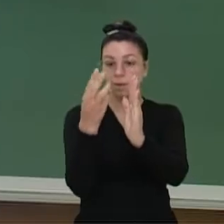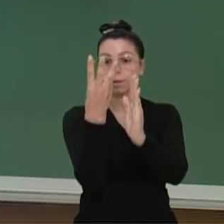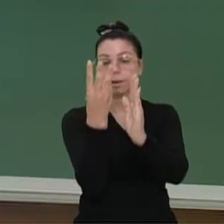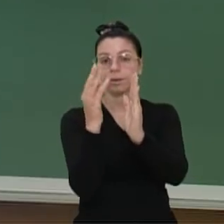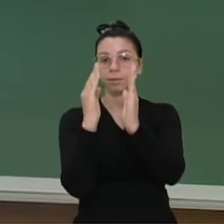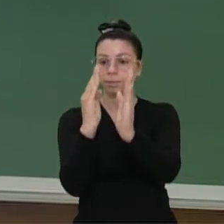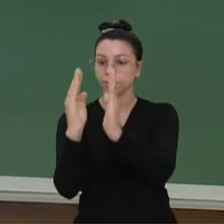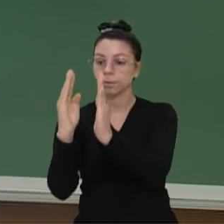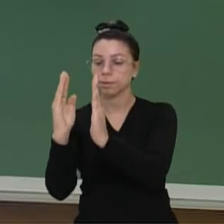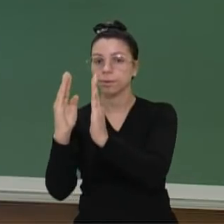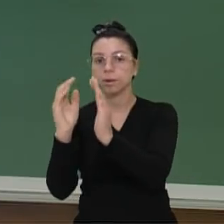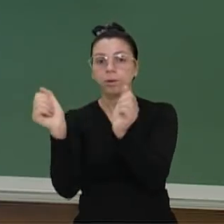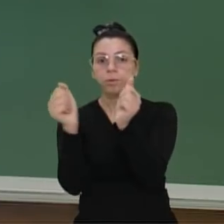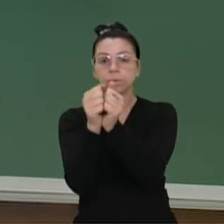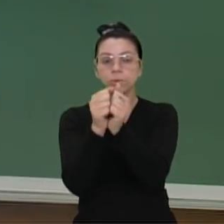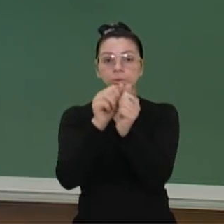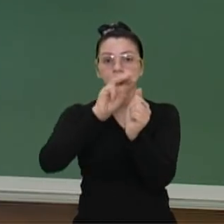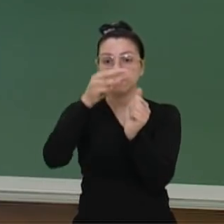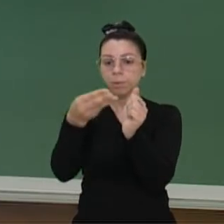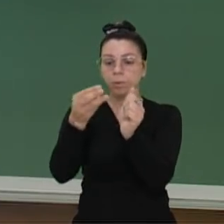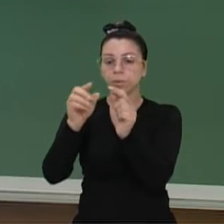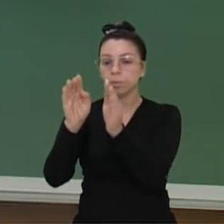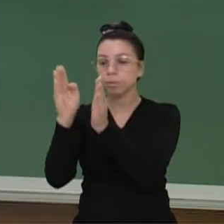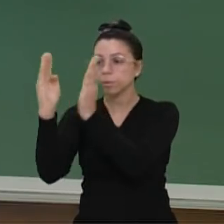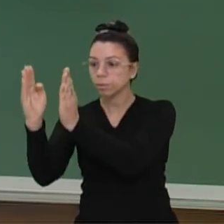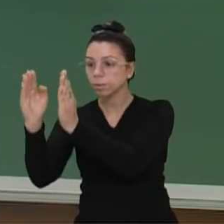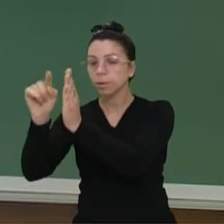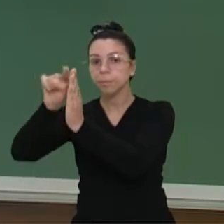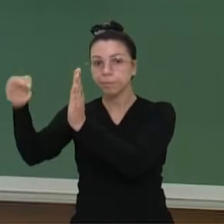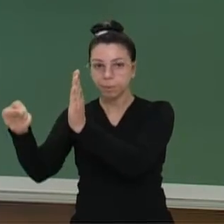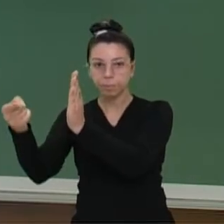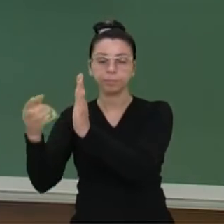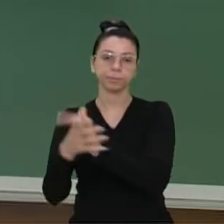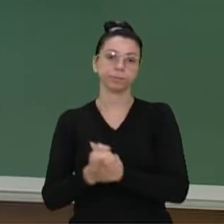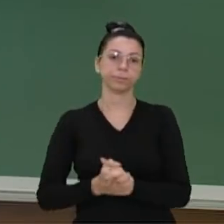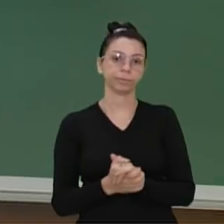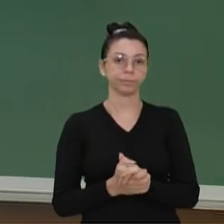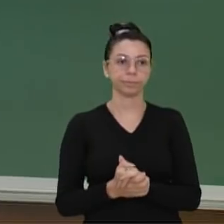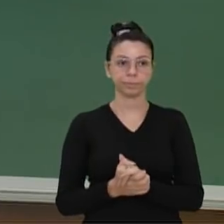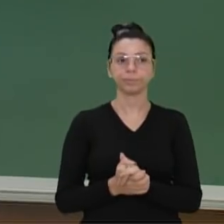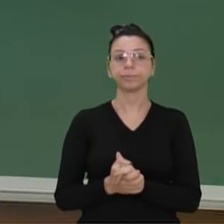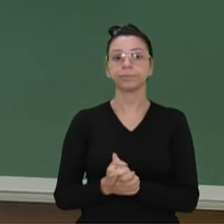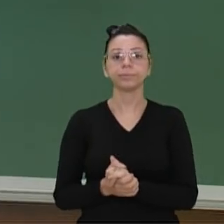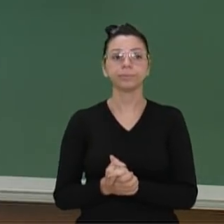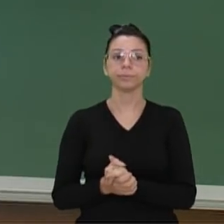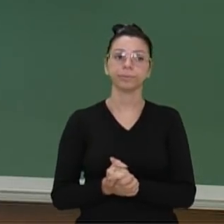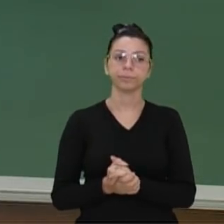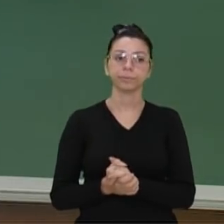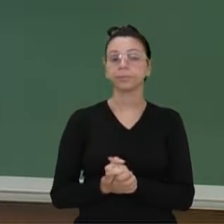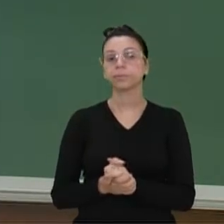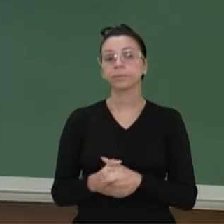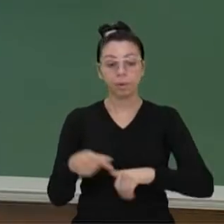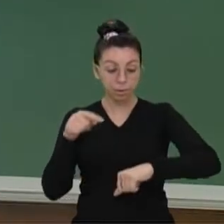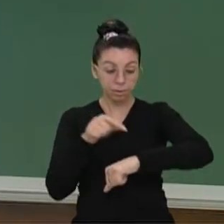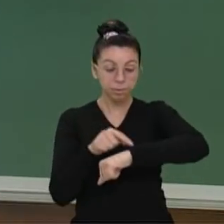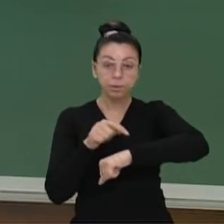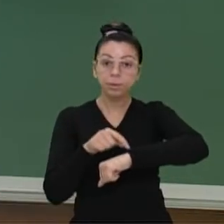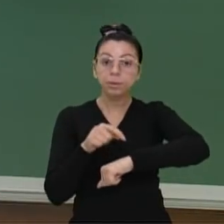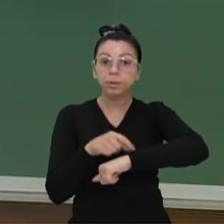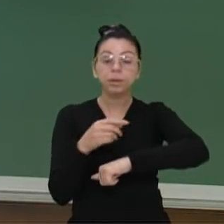junta para milhões, depois para mil. Essa é a leitura que a gente faz. Supondo que nesse tempo essa